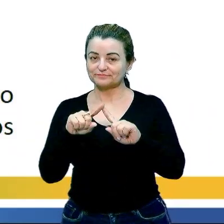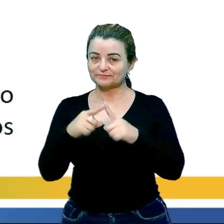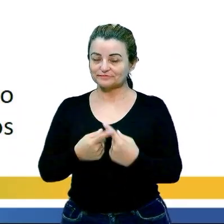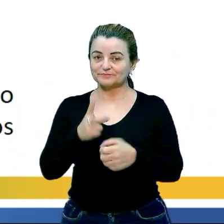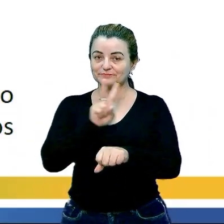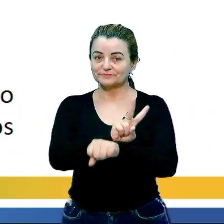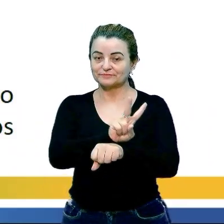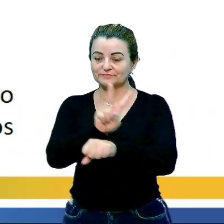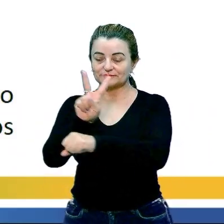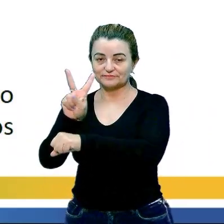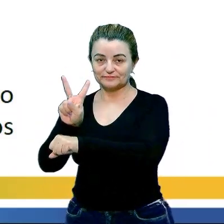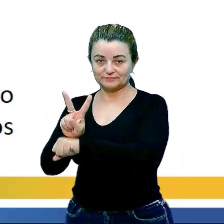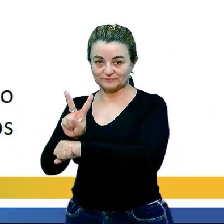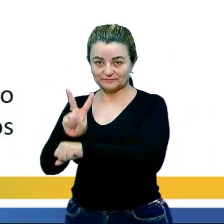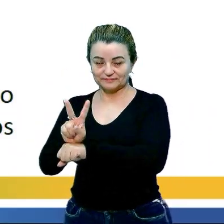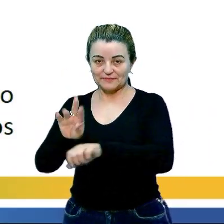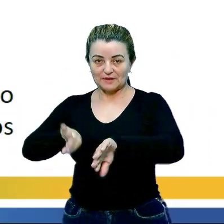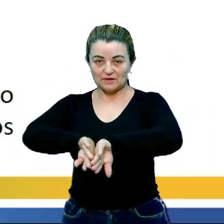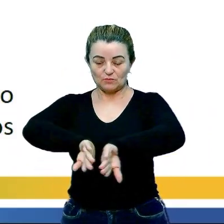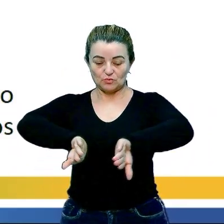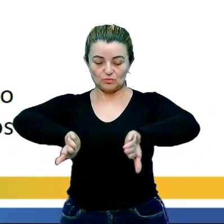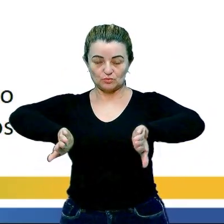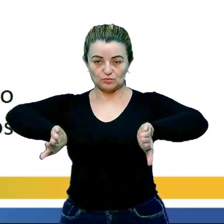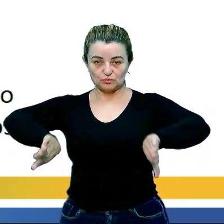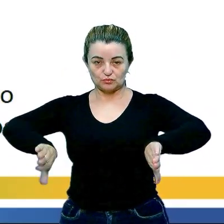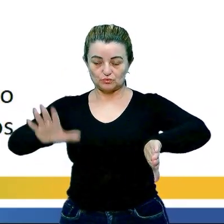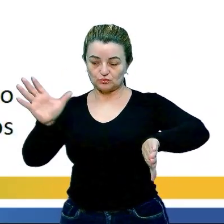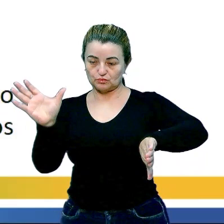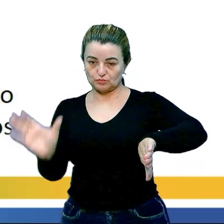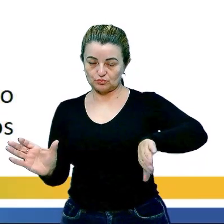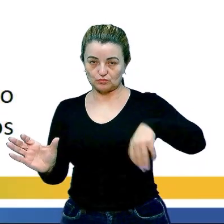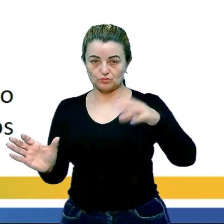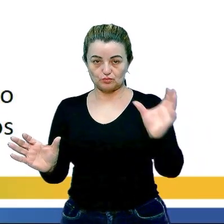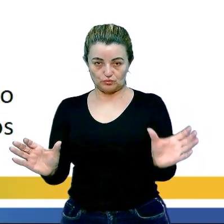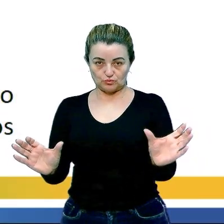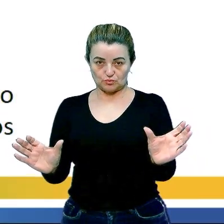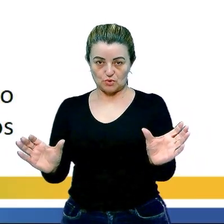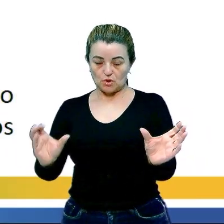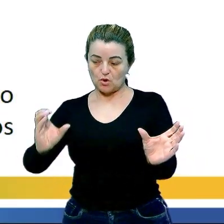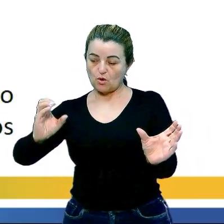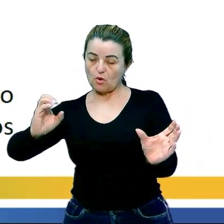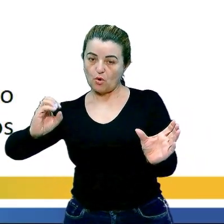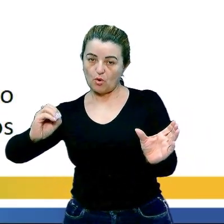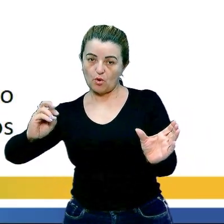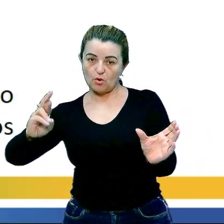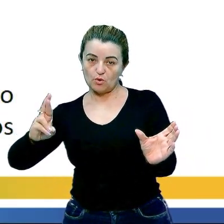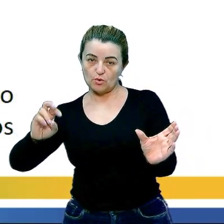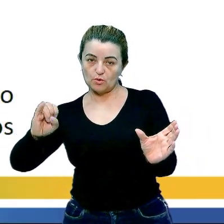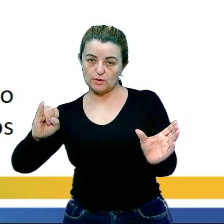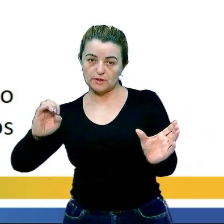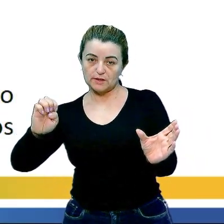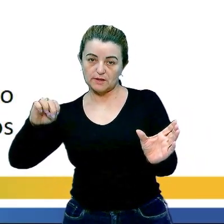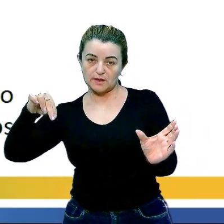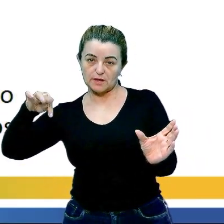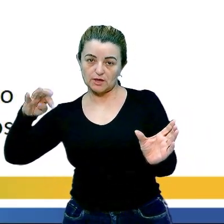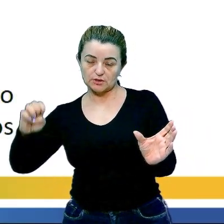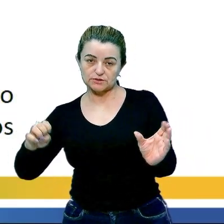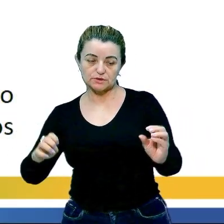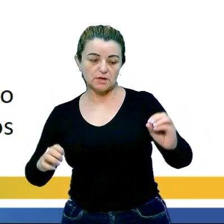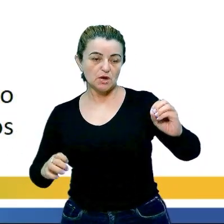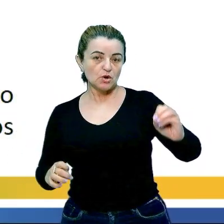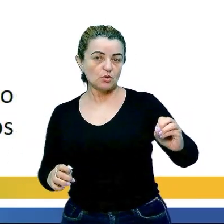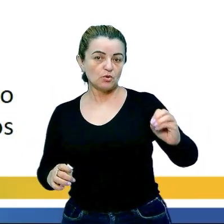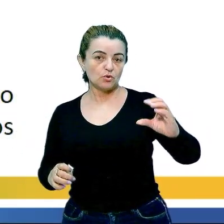Império Romano, ele vai fazer uma divisão entre Império do Oriente e Império do Ocidente. Nós também temos